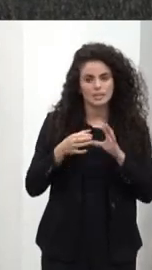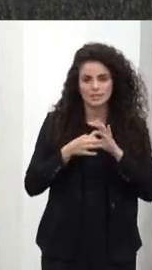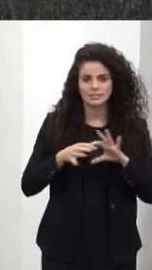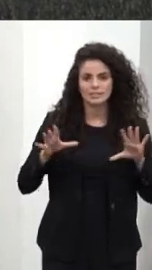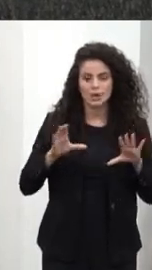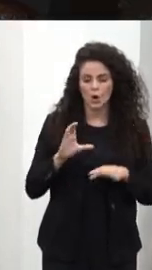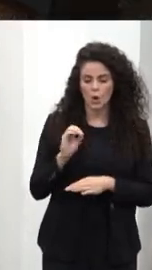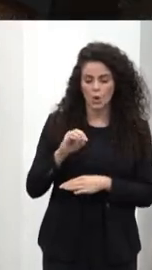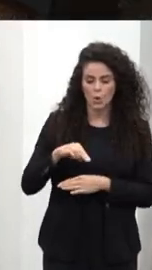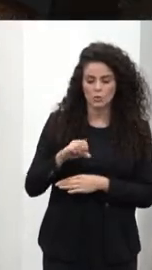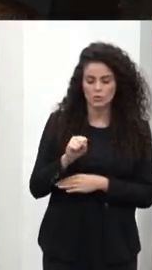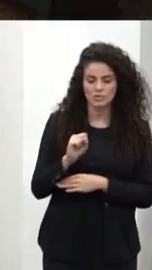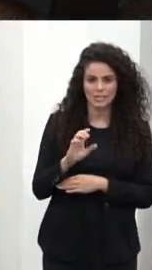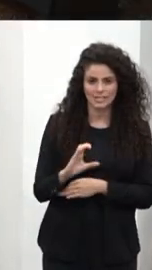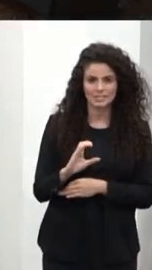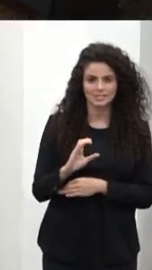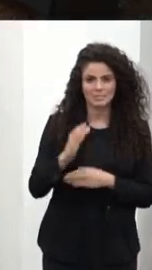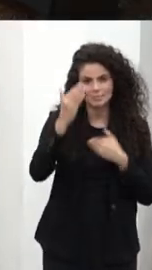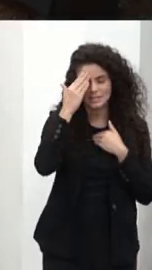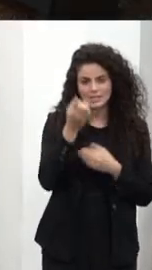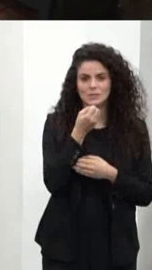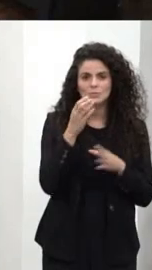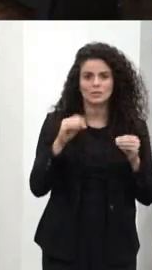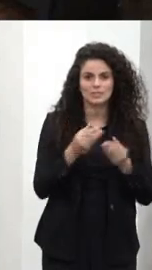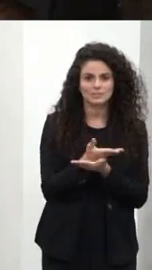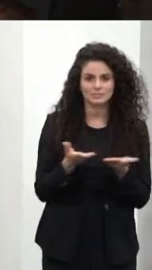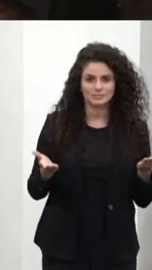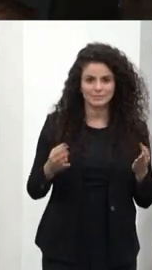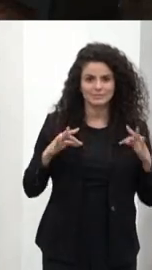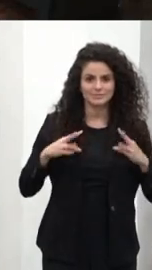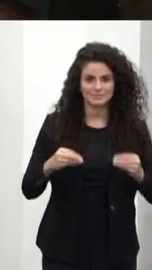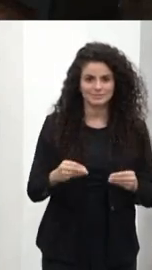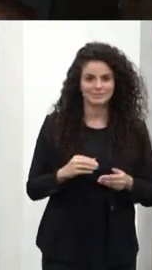congestic Tá certo Obrigada boa noite a todos